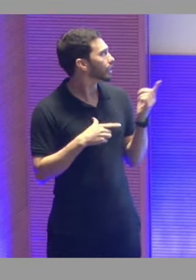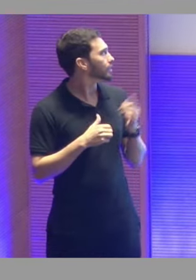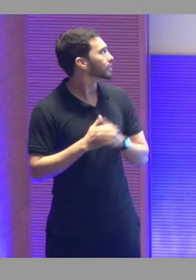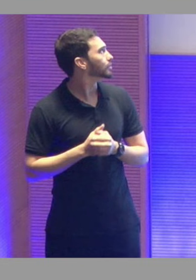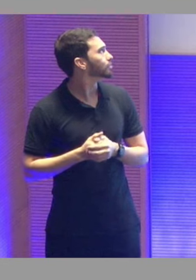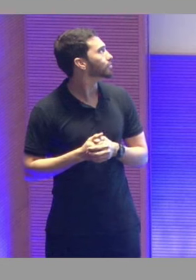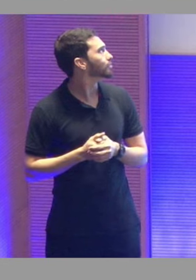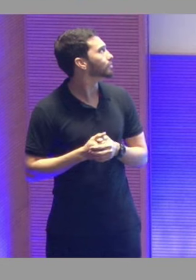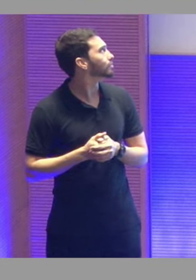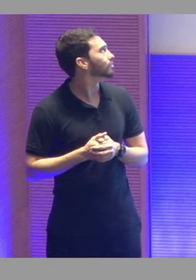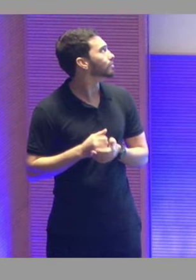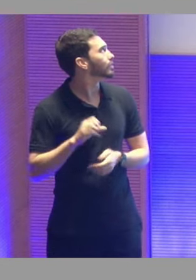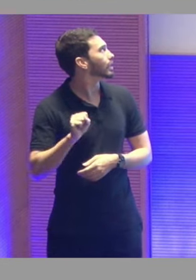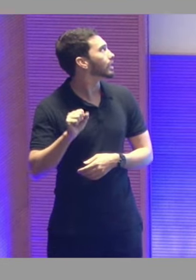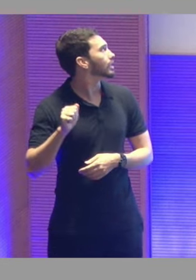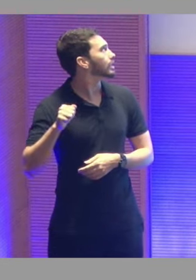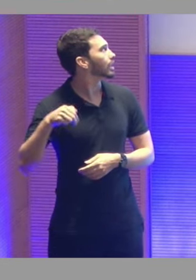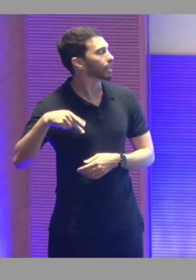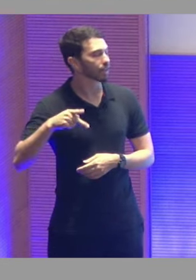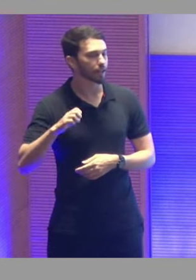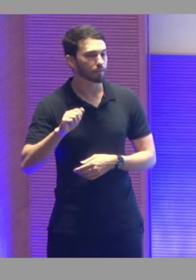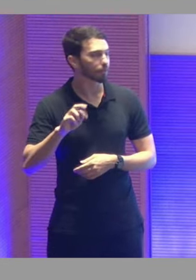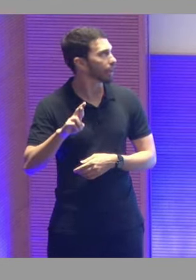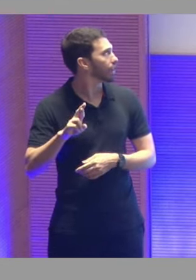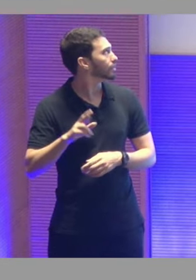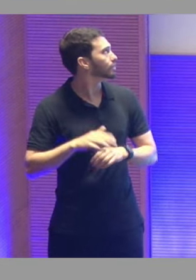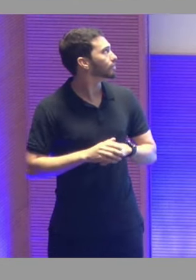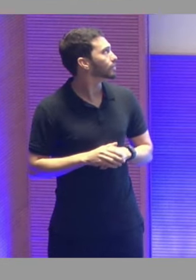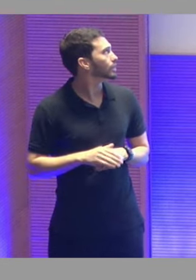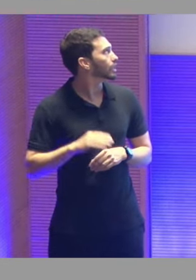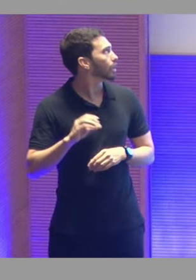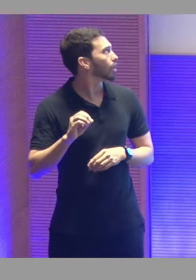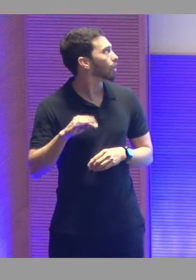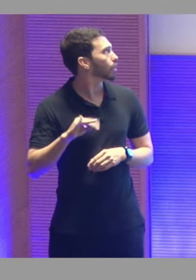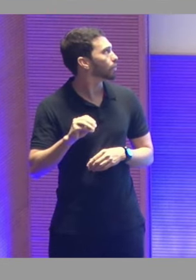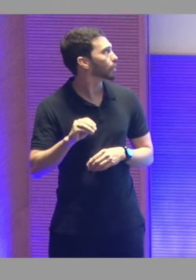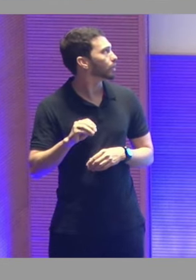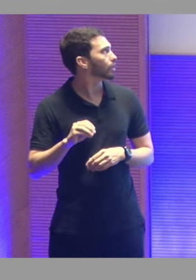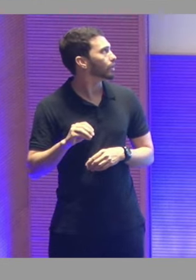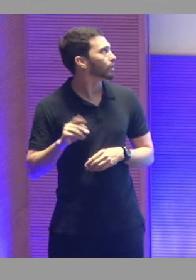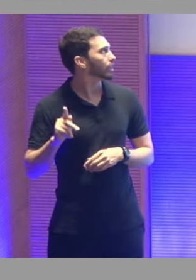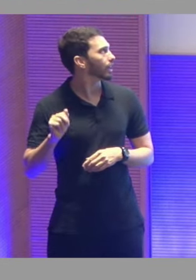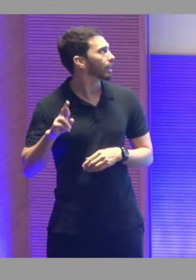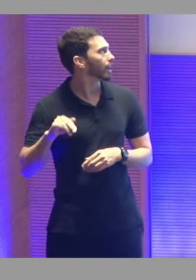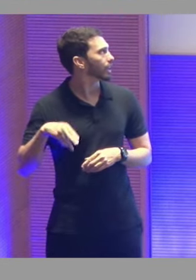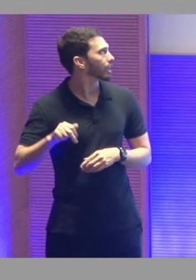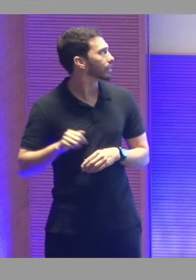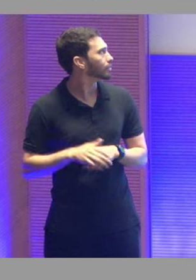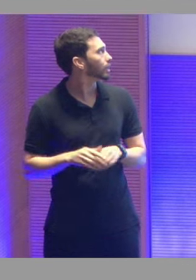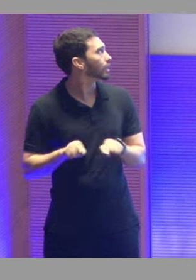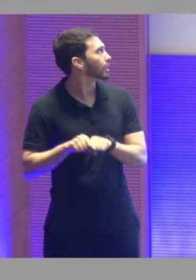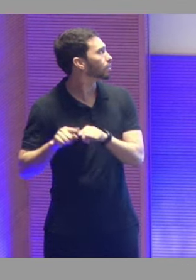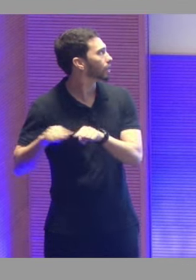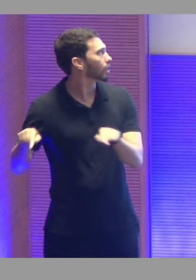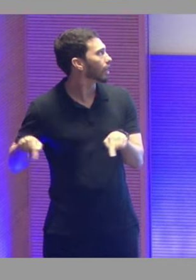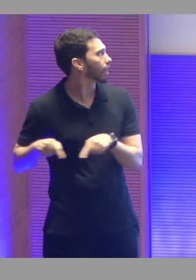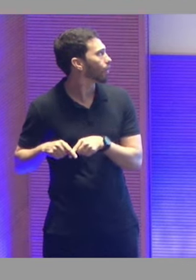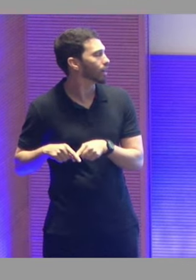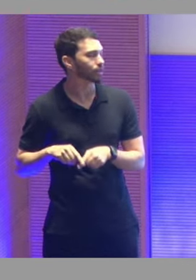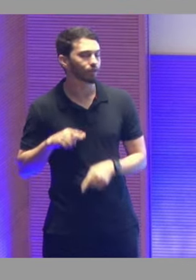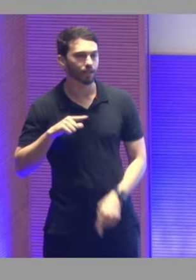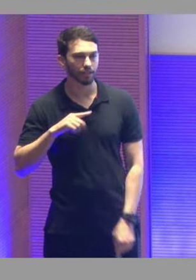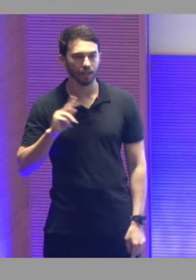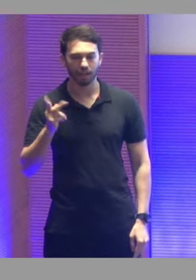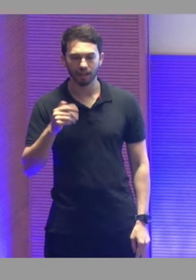companhia de saneamento do Paraná com bioenergia e Carina Plásticos e na sala quatro que vamos falar sobre automatização de processos